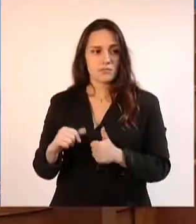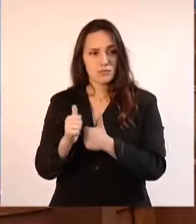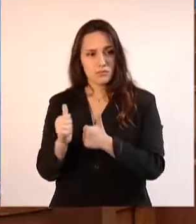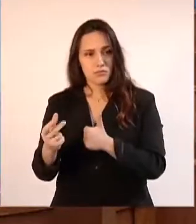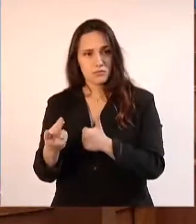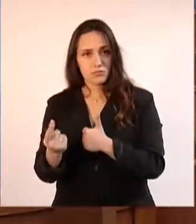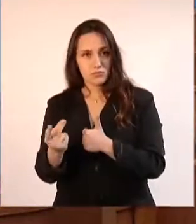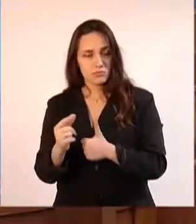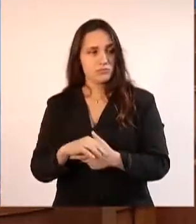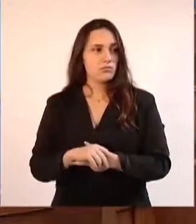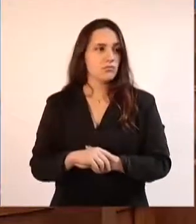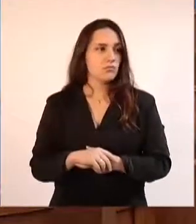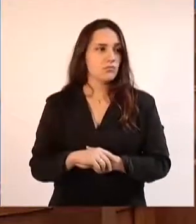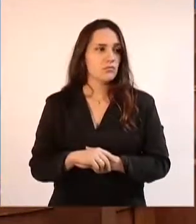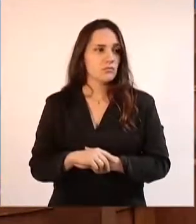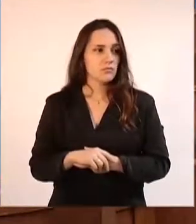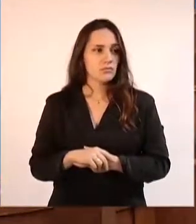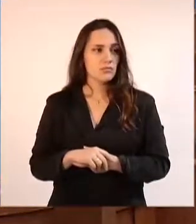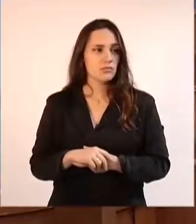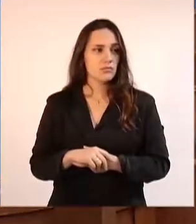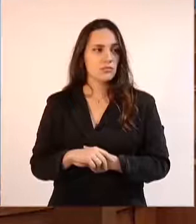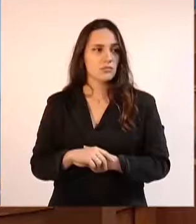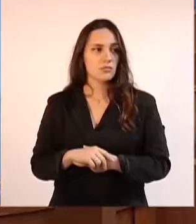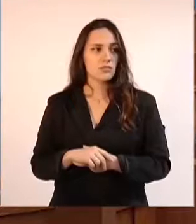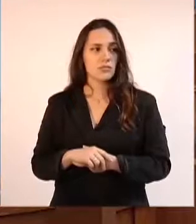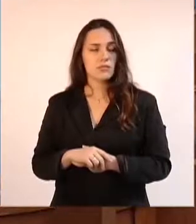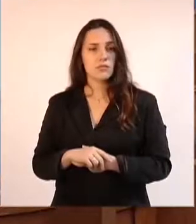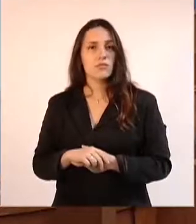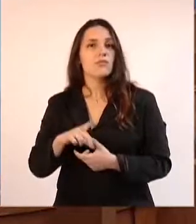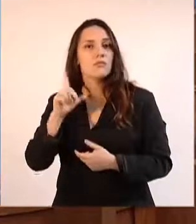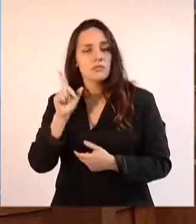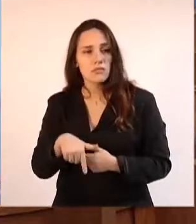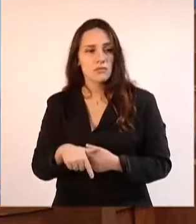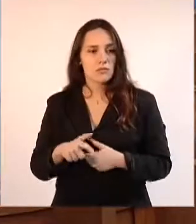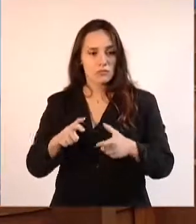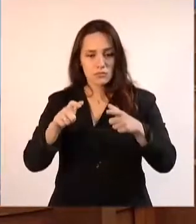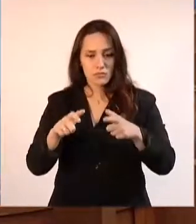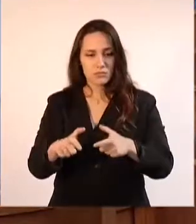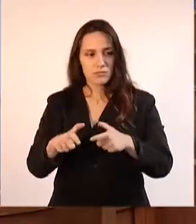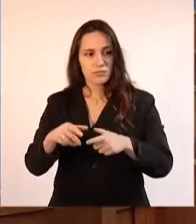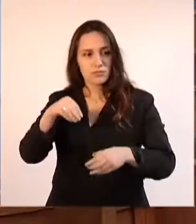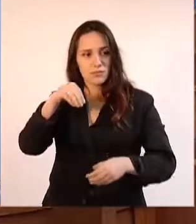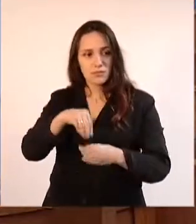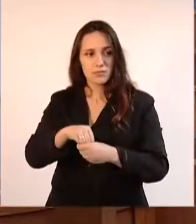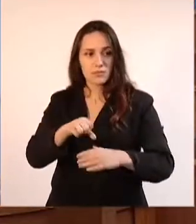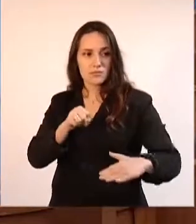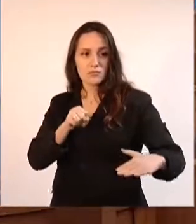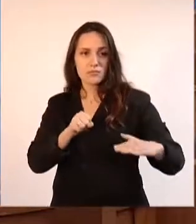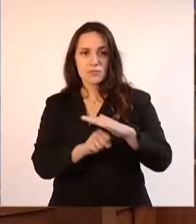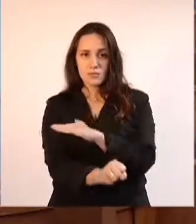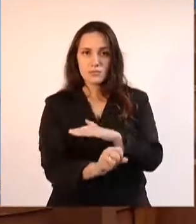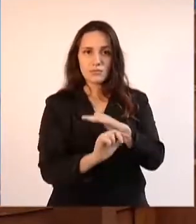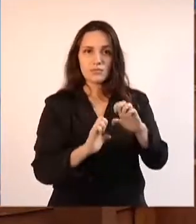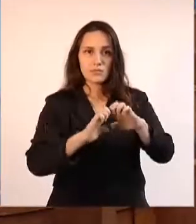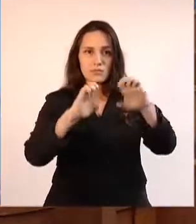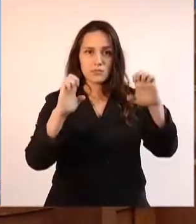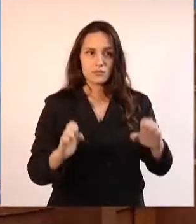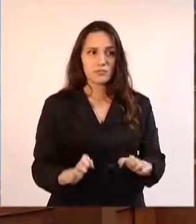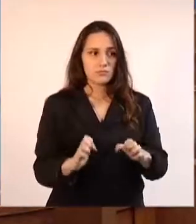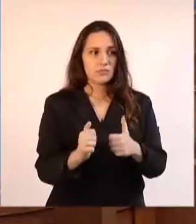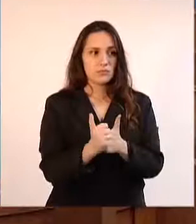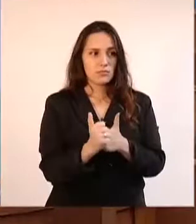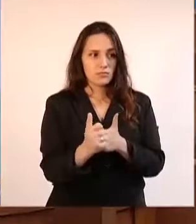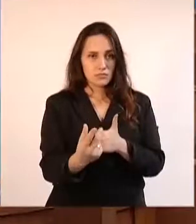conta como órgão inserido na intimidade estrutural